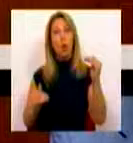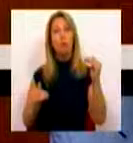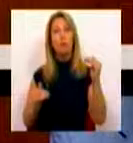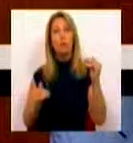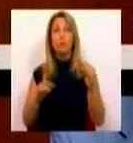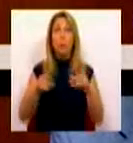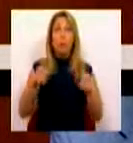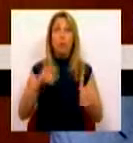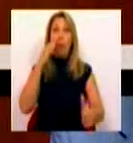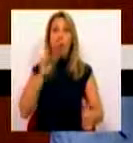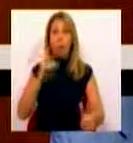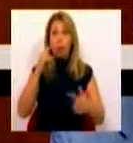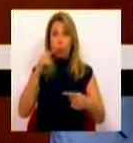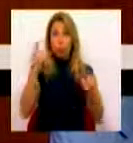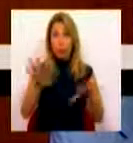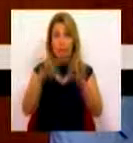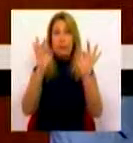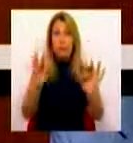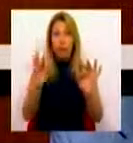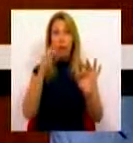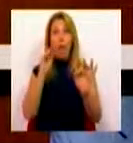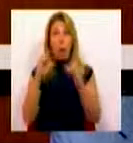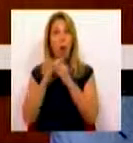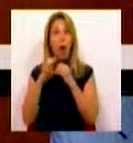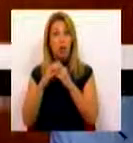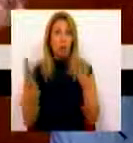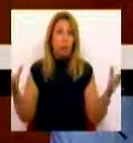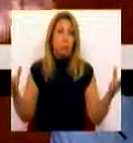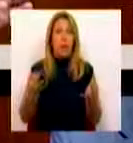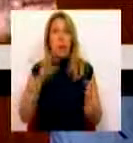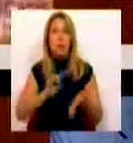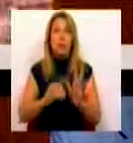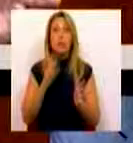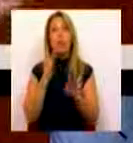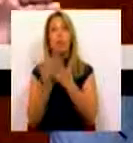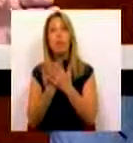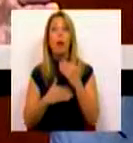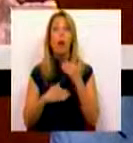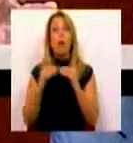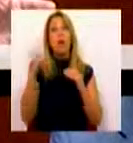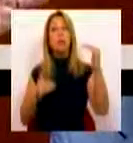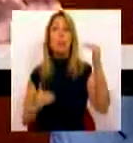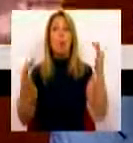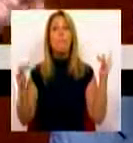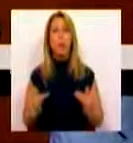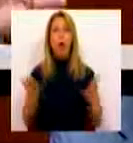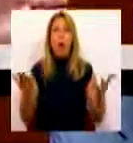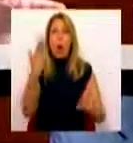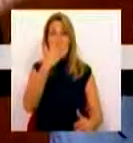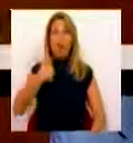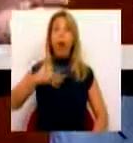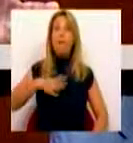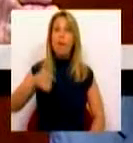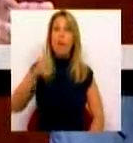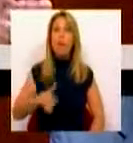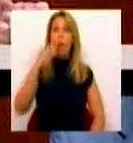banco público como a Caixa Geral de Depósitos é essencial para esse combate pela desigualdade. Agora, se eu quero ter um bom banco público, eu tenho que ter esse banco